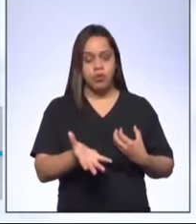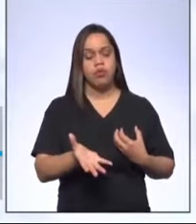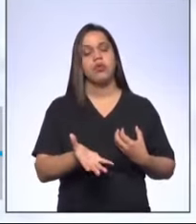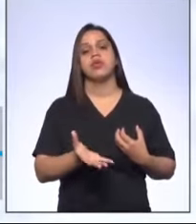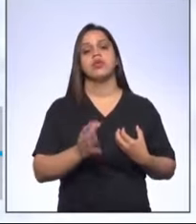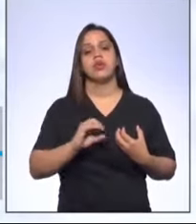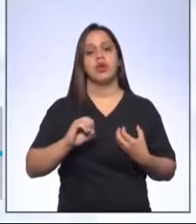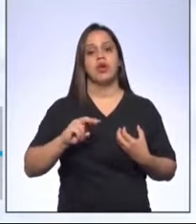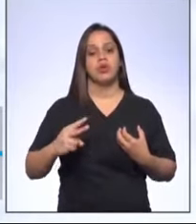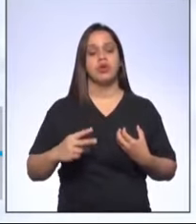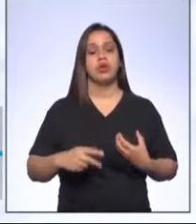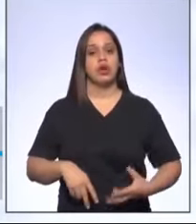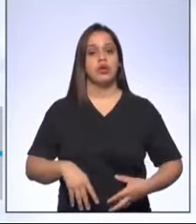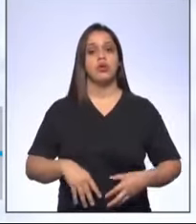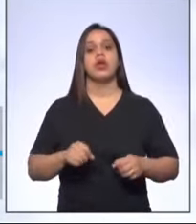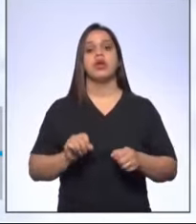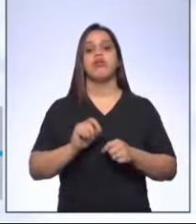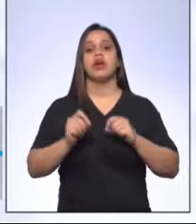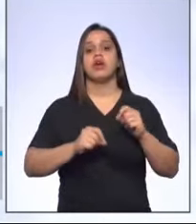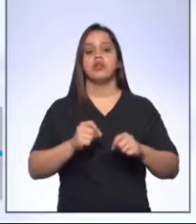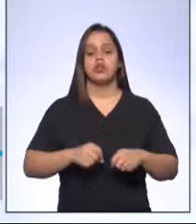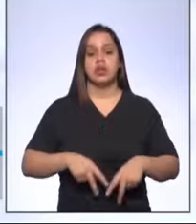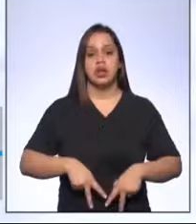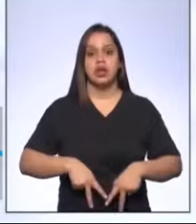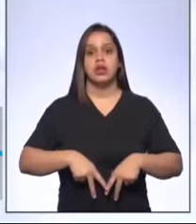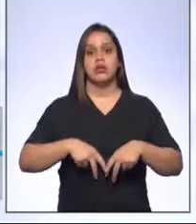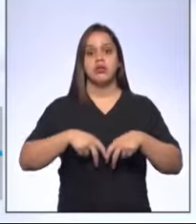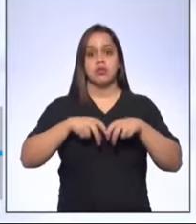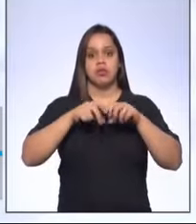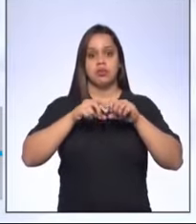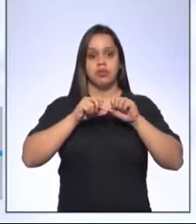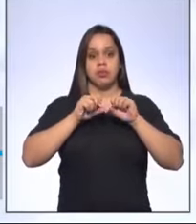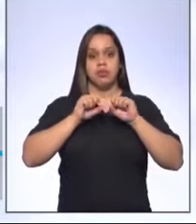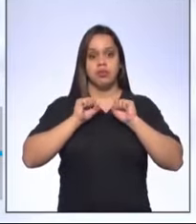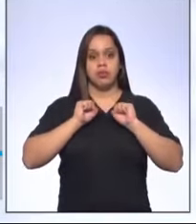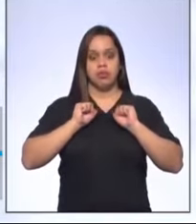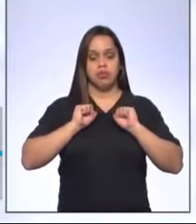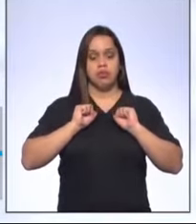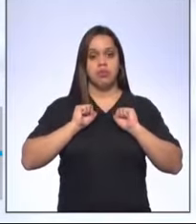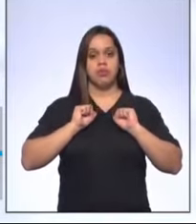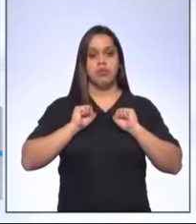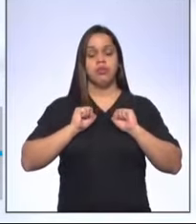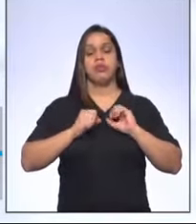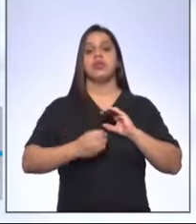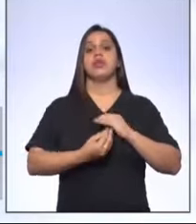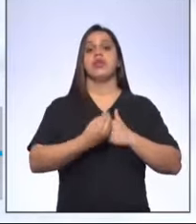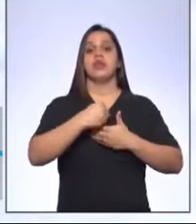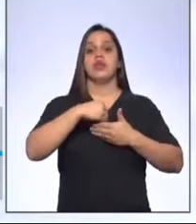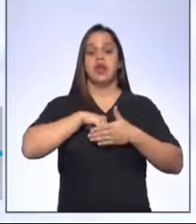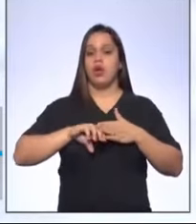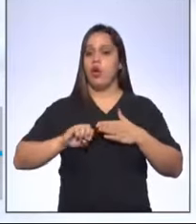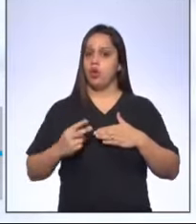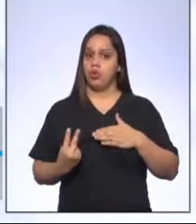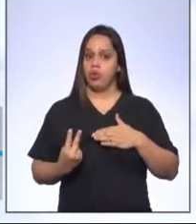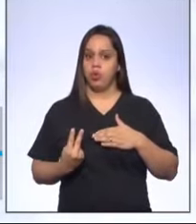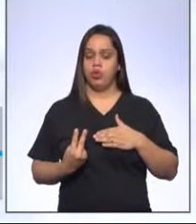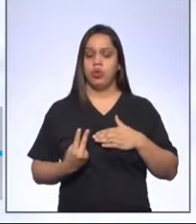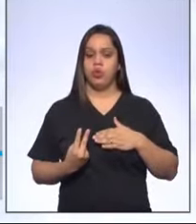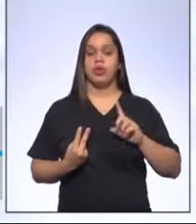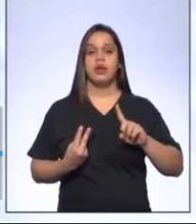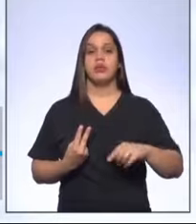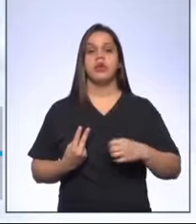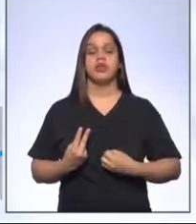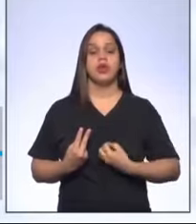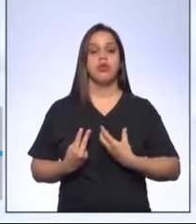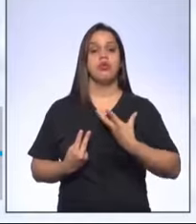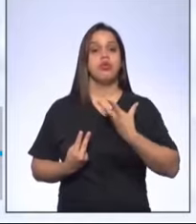Então eu respiro, eu inspiro, né, o meu ar entra mais rico de oxigênio. Quando eu expiro,